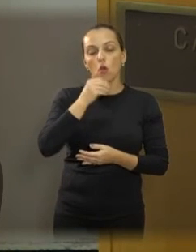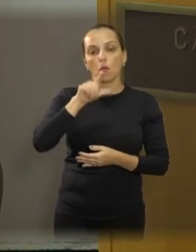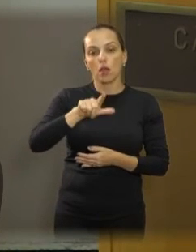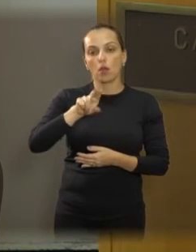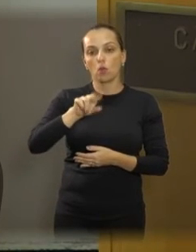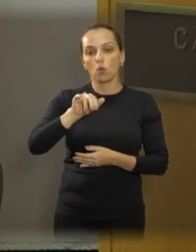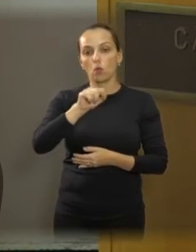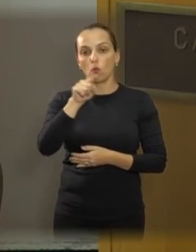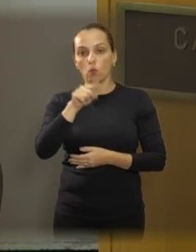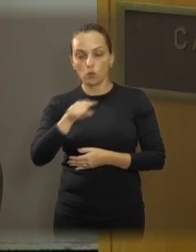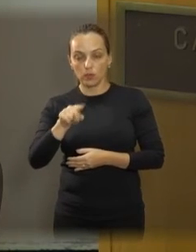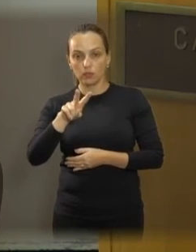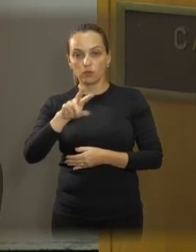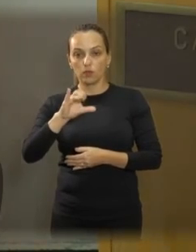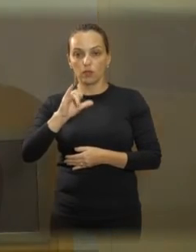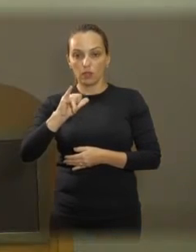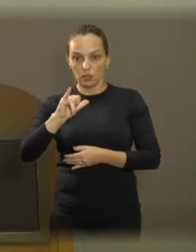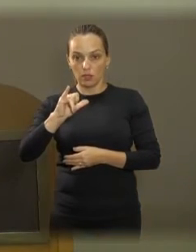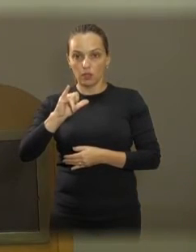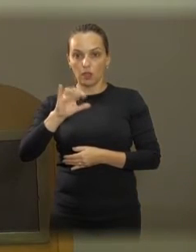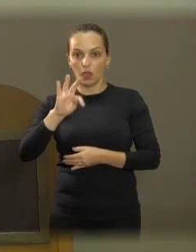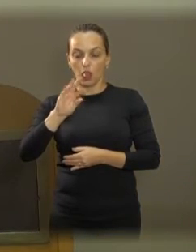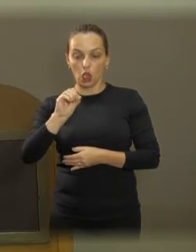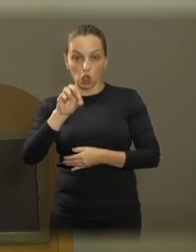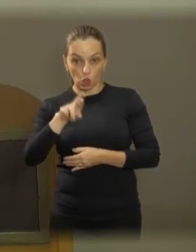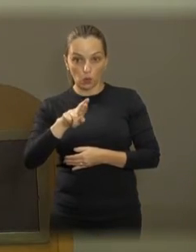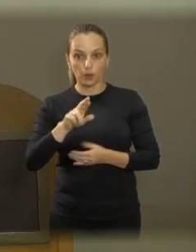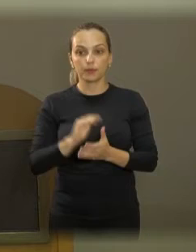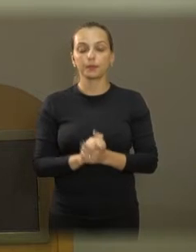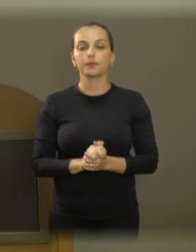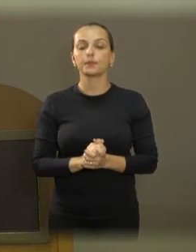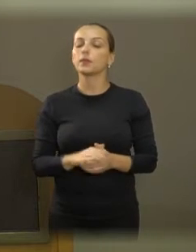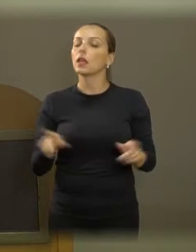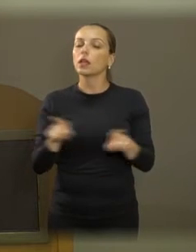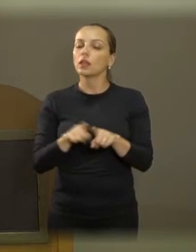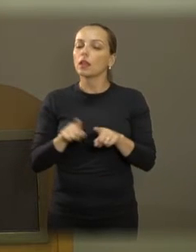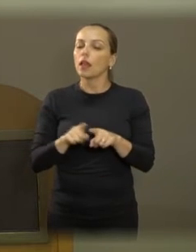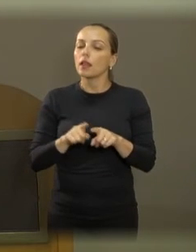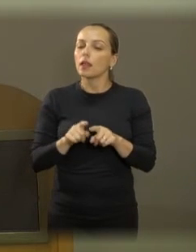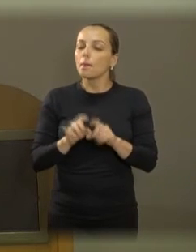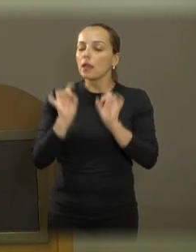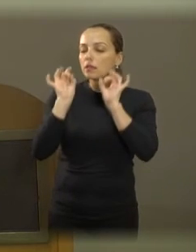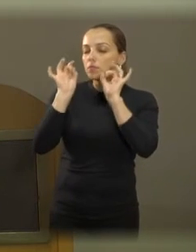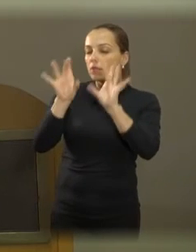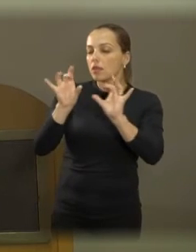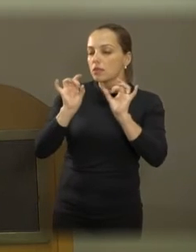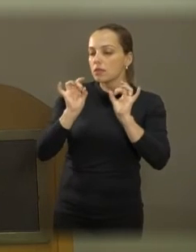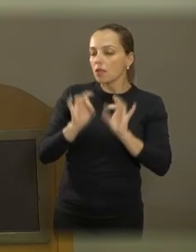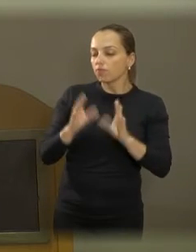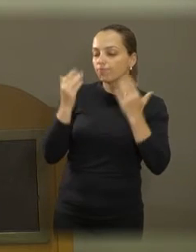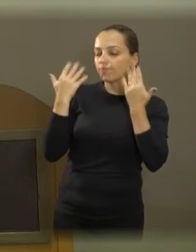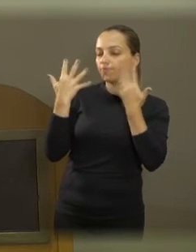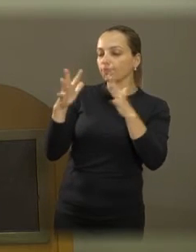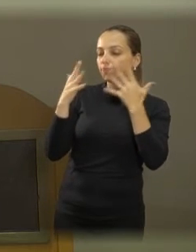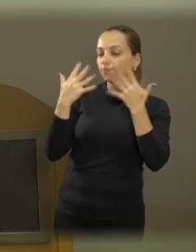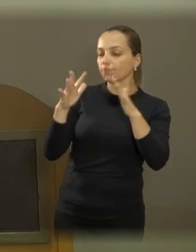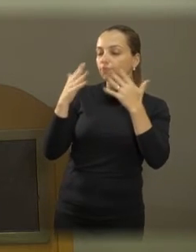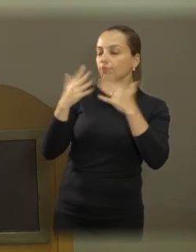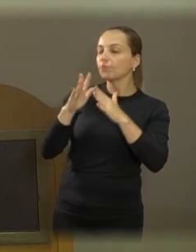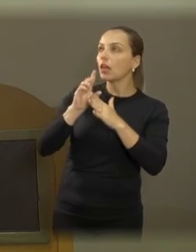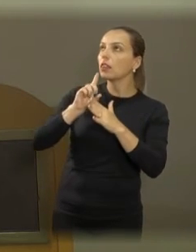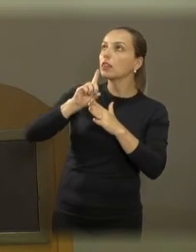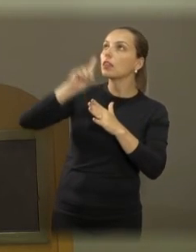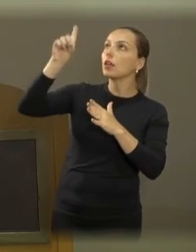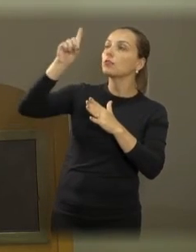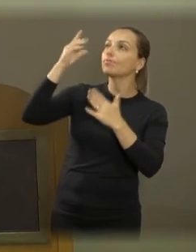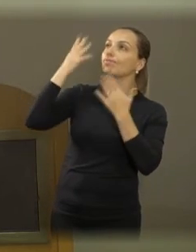E também, né, gostaria de fazer uma saudação especial a Deus, que